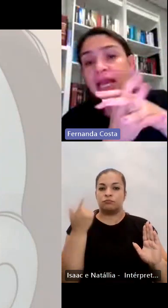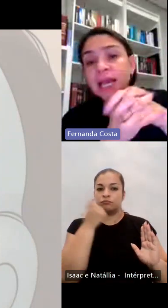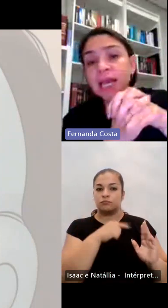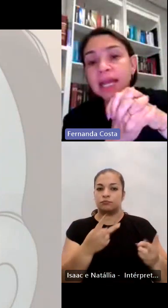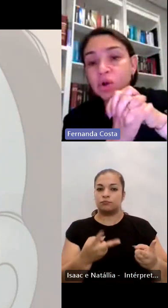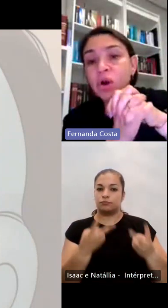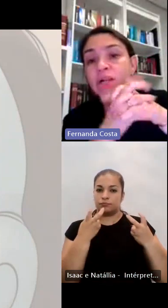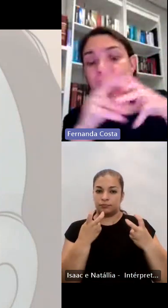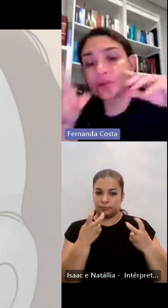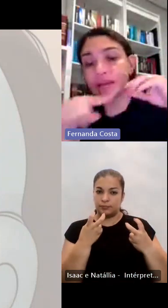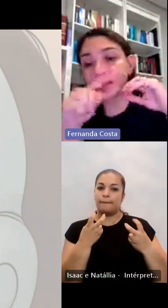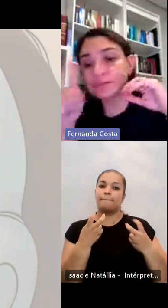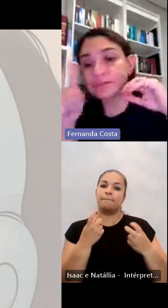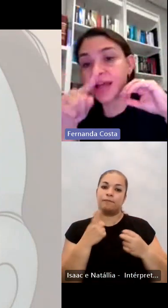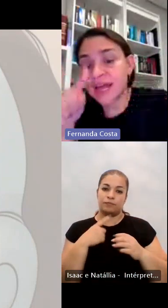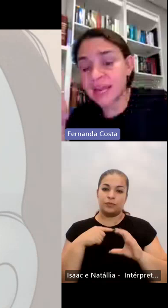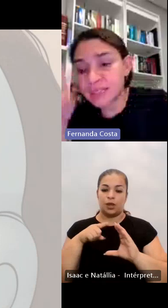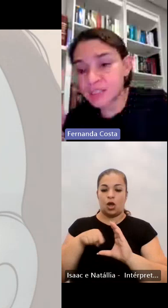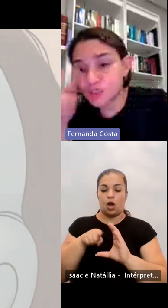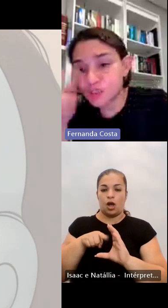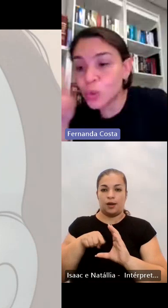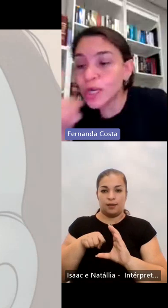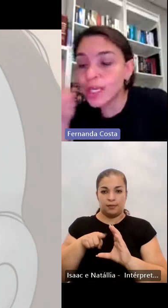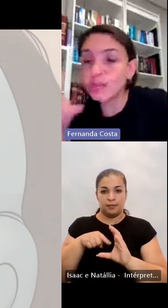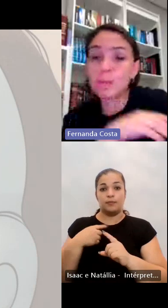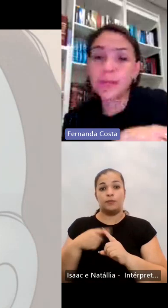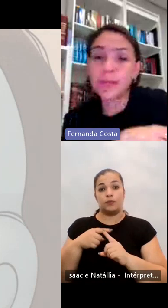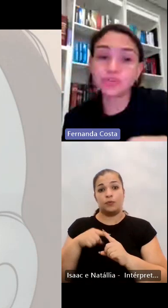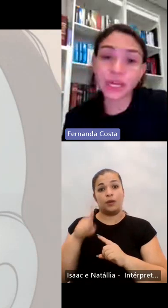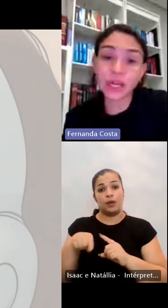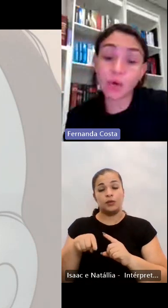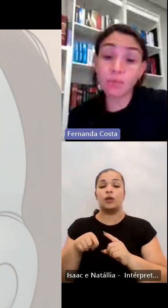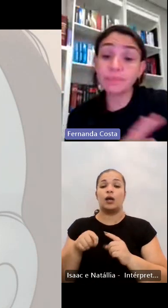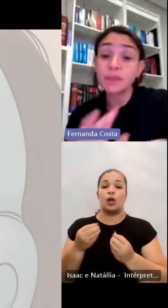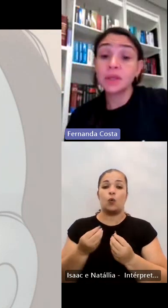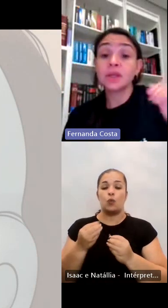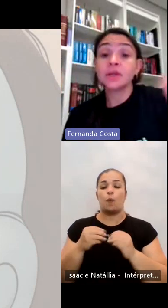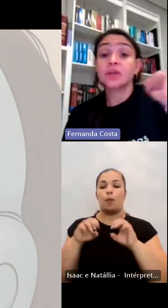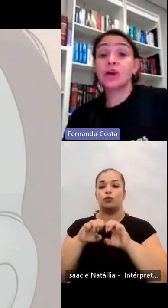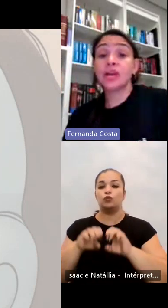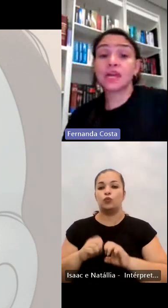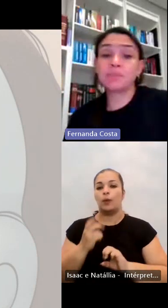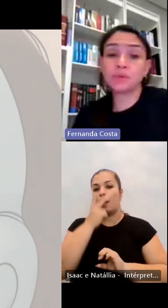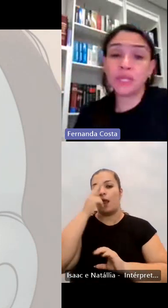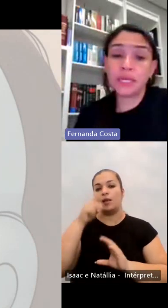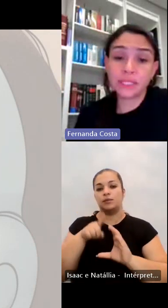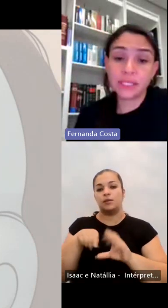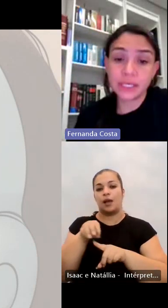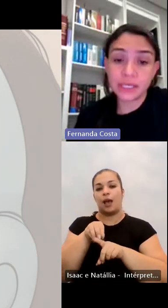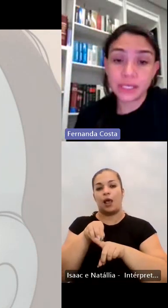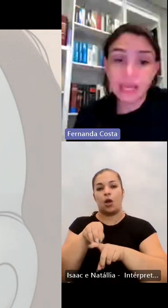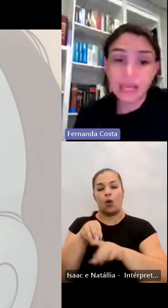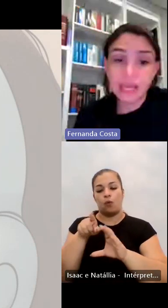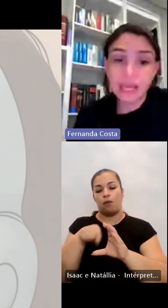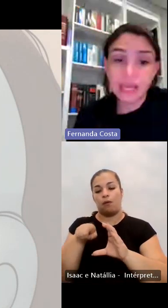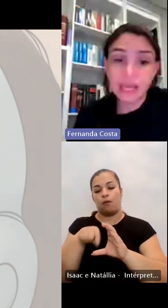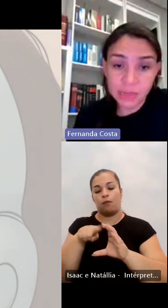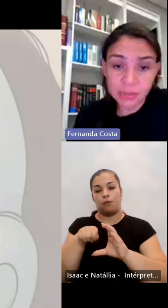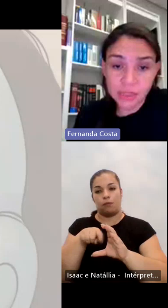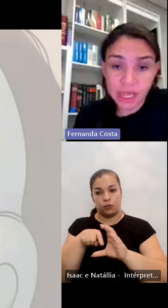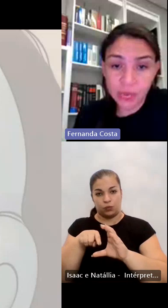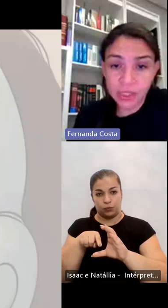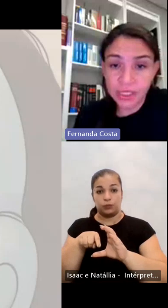perceber essa cóclea, porque ela é essa estrutura em formato de caracol. Só recapitulando aqui